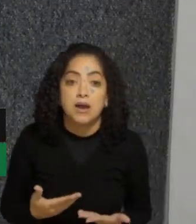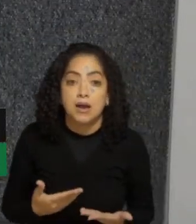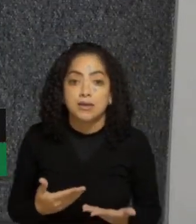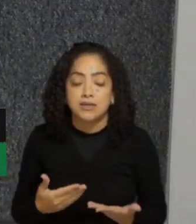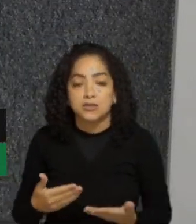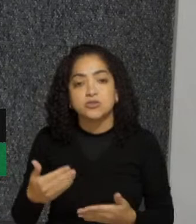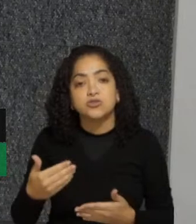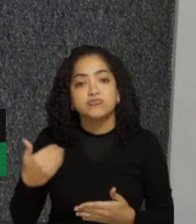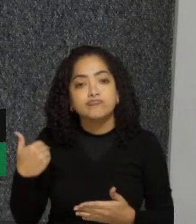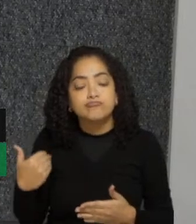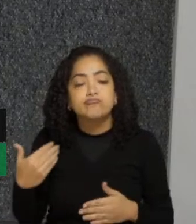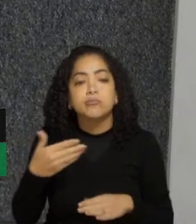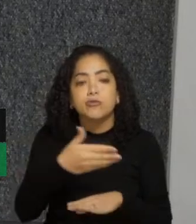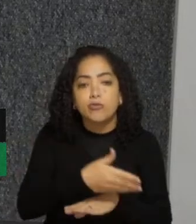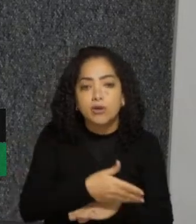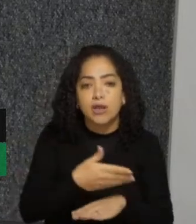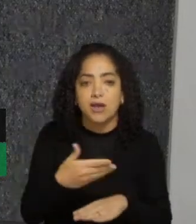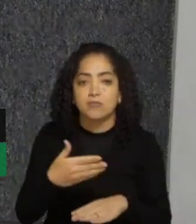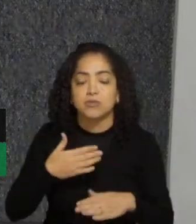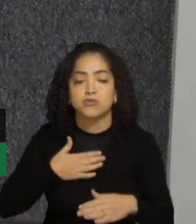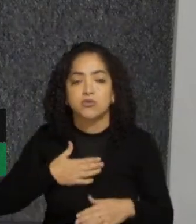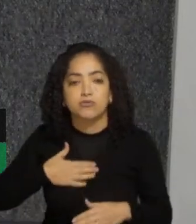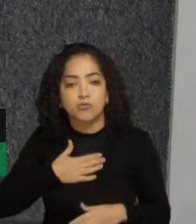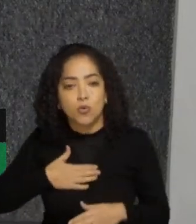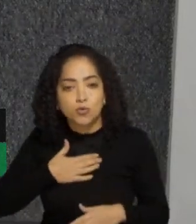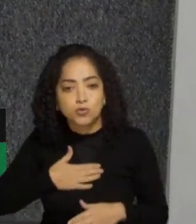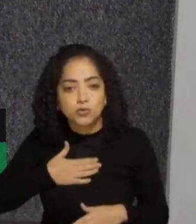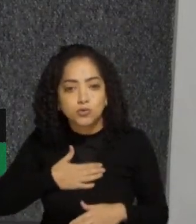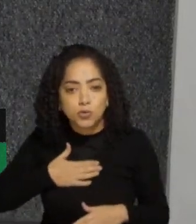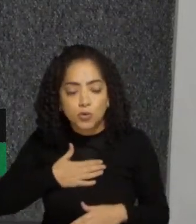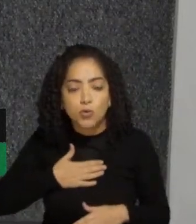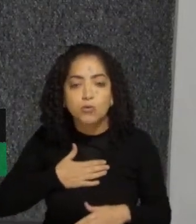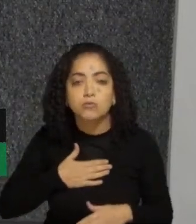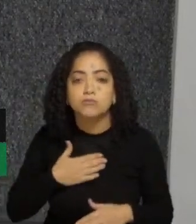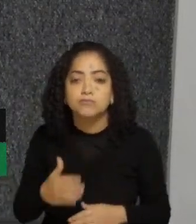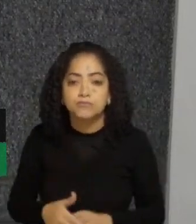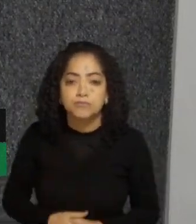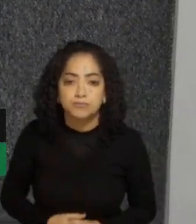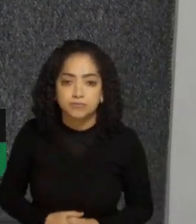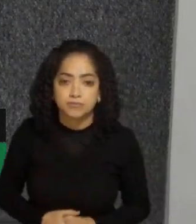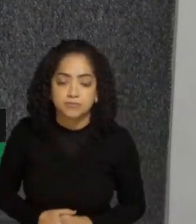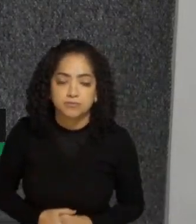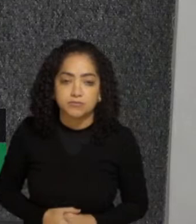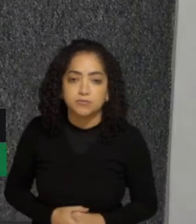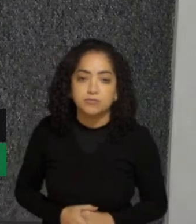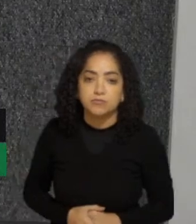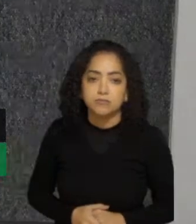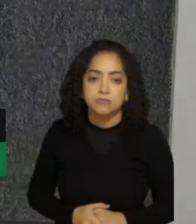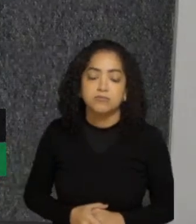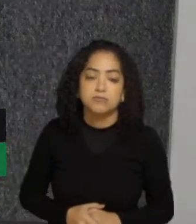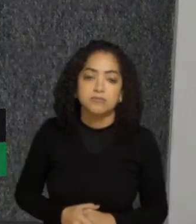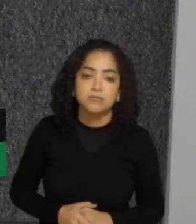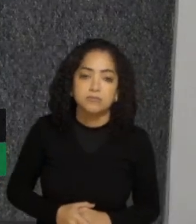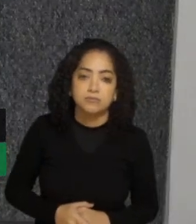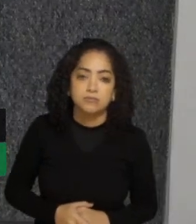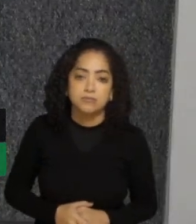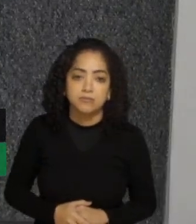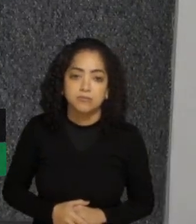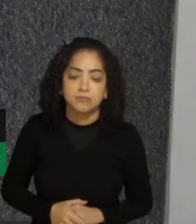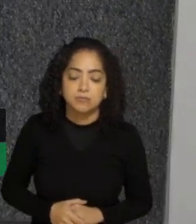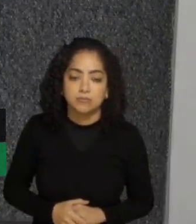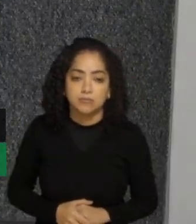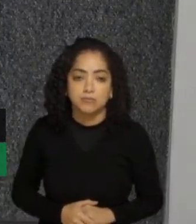e pessoal muito contente Enfim estamos estendendo os nossos braços né